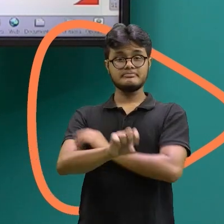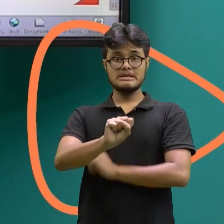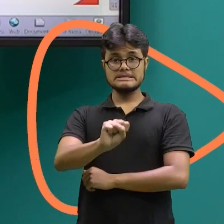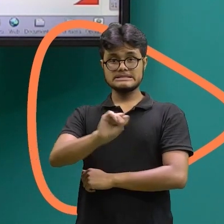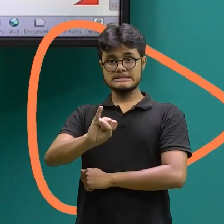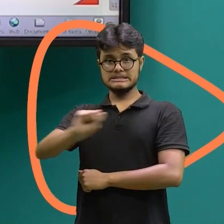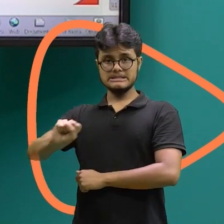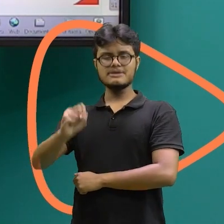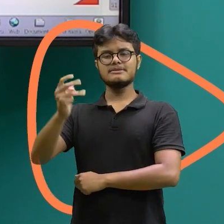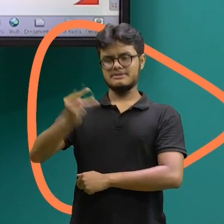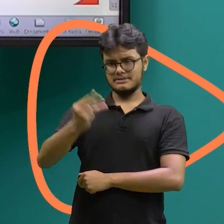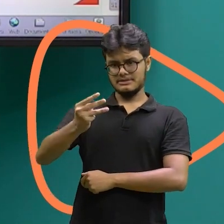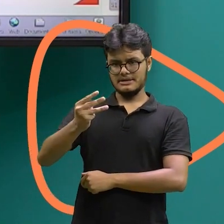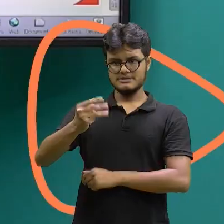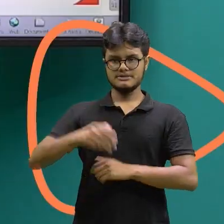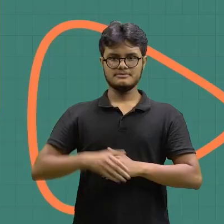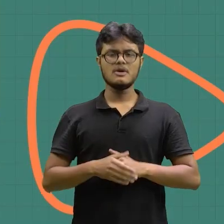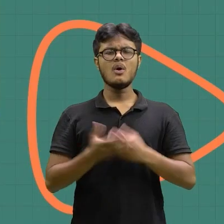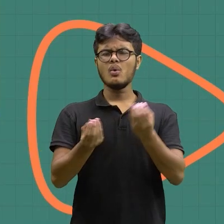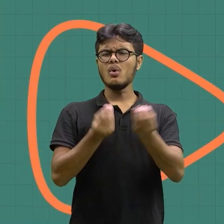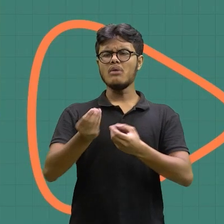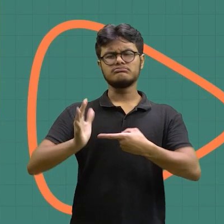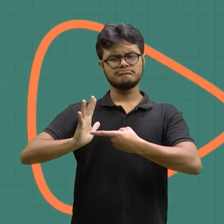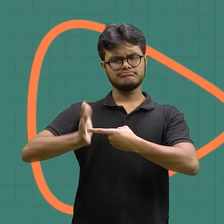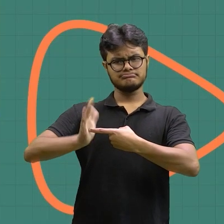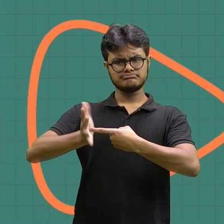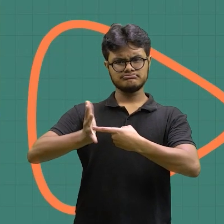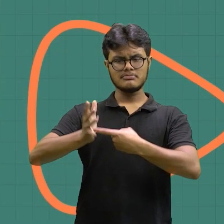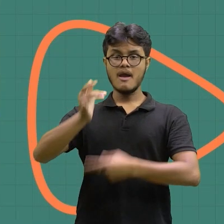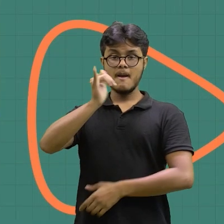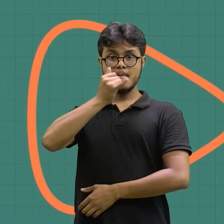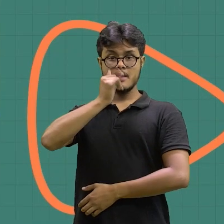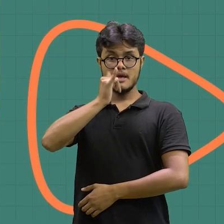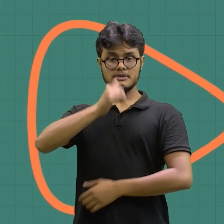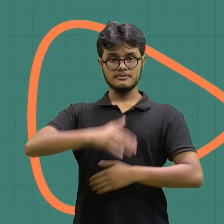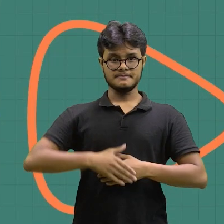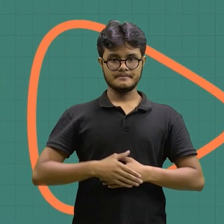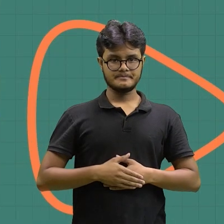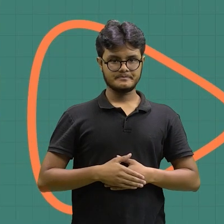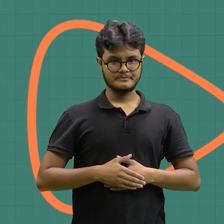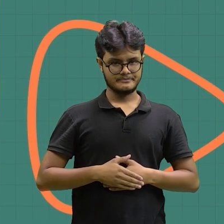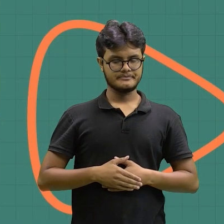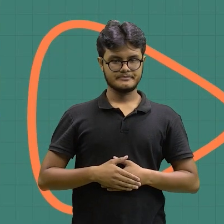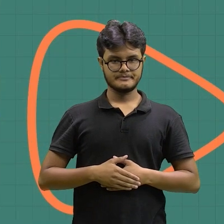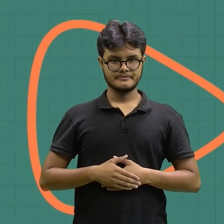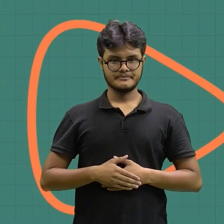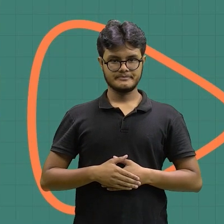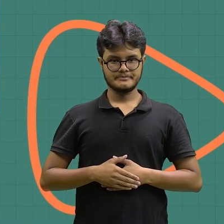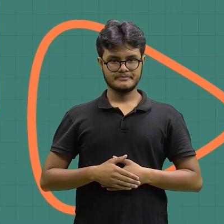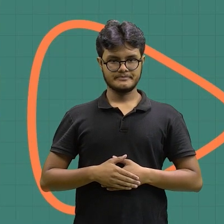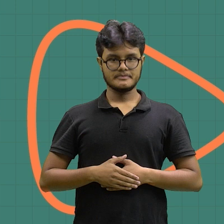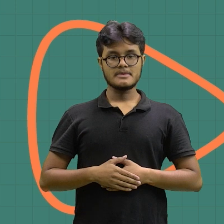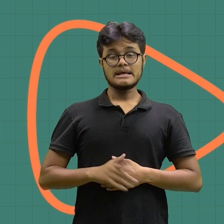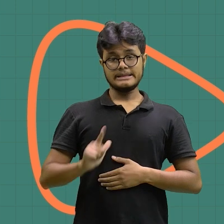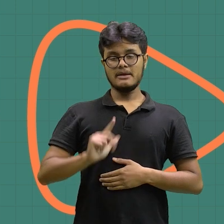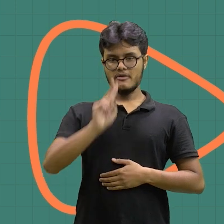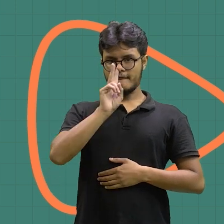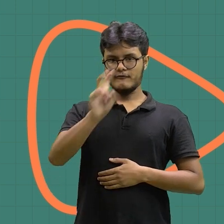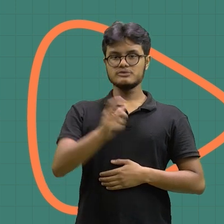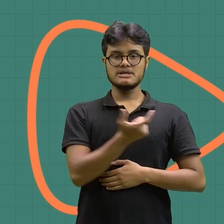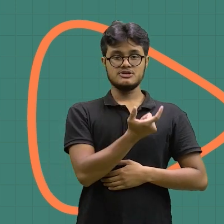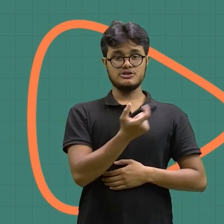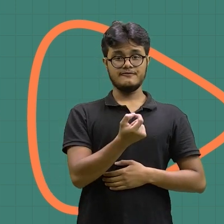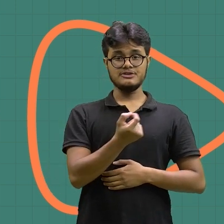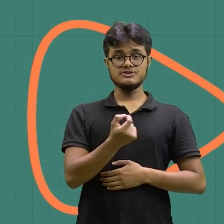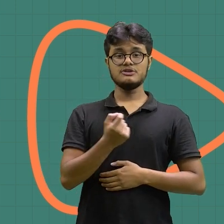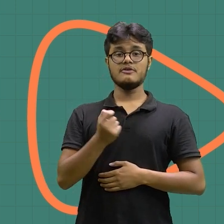que a gente trabalha com geradores. A corrente de curto-circuito de um gerador de força eletromotriz 20 volts é 2 amperes.